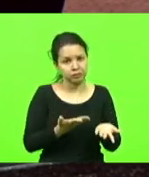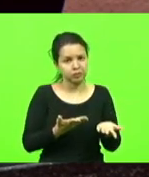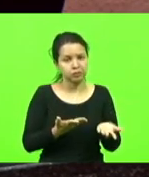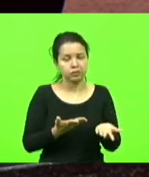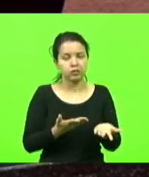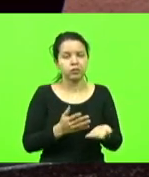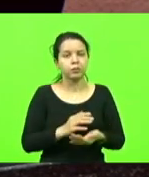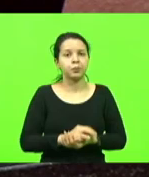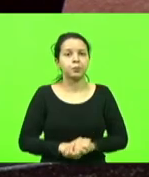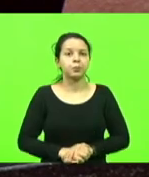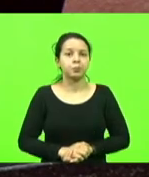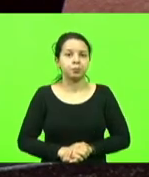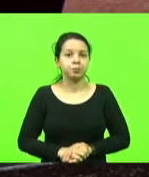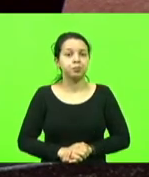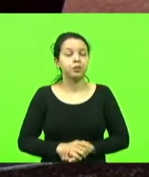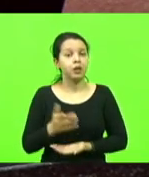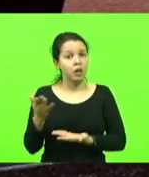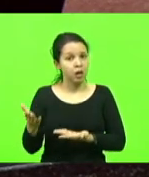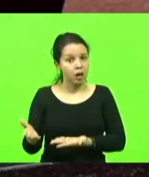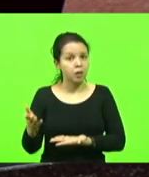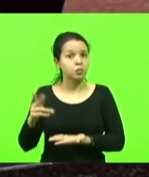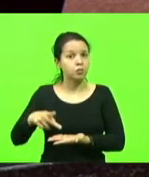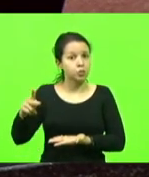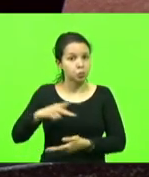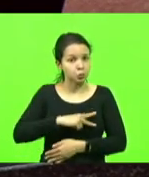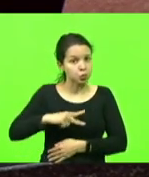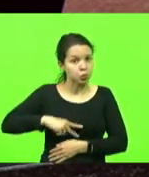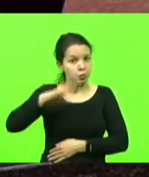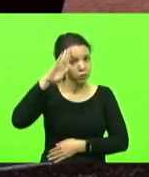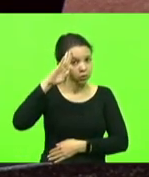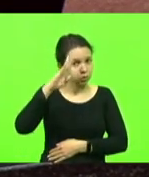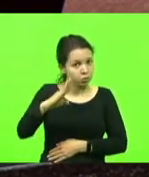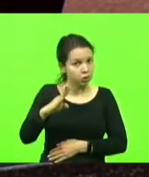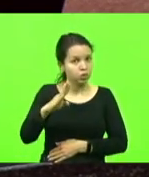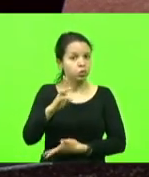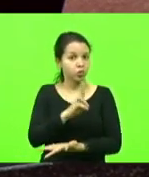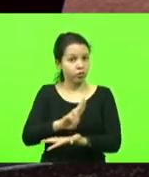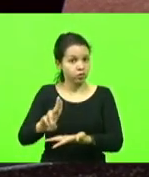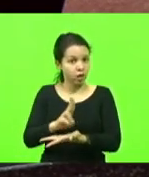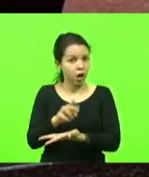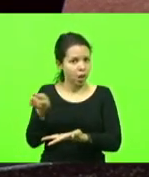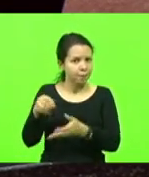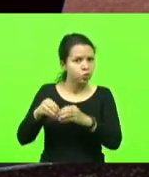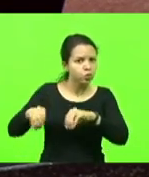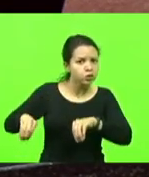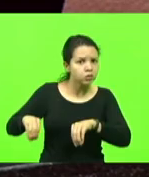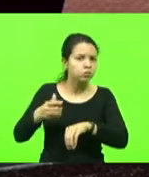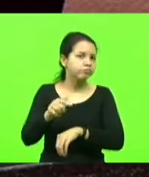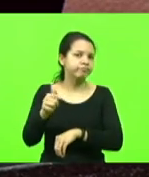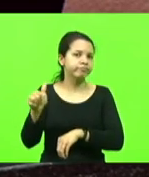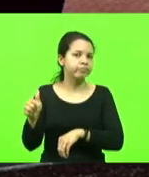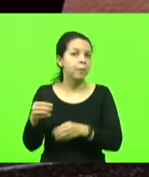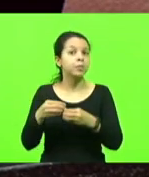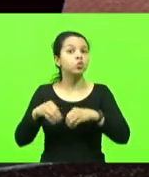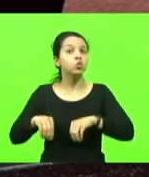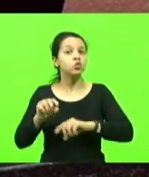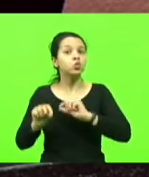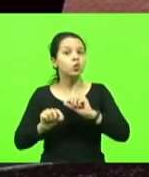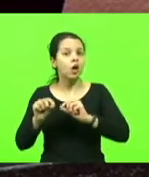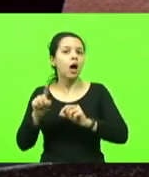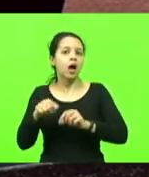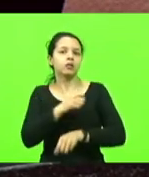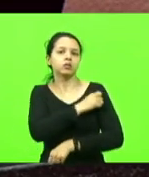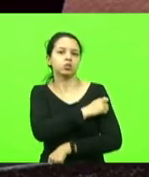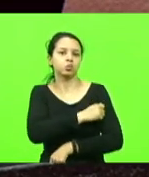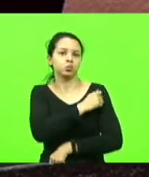e principalmente nas universidades federais, ninguém teve prejuízo. Quem teve prejuízo foi os alunos, os acadêmicos.